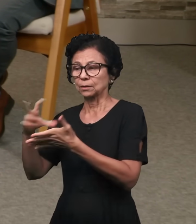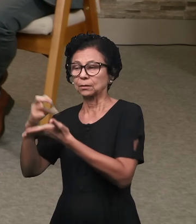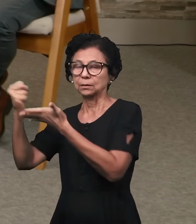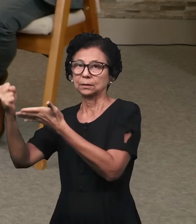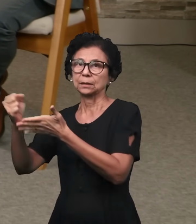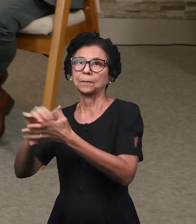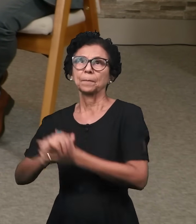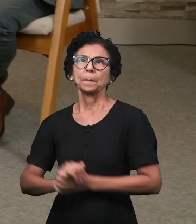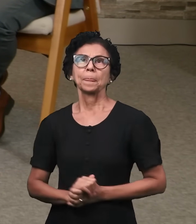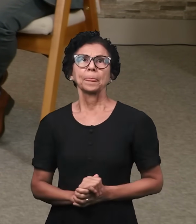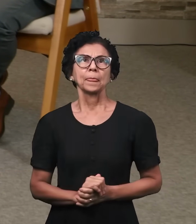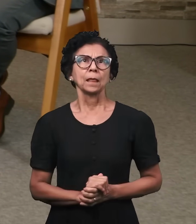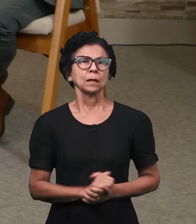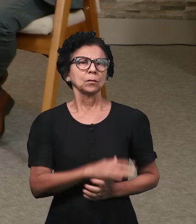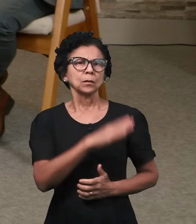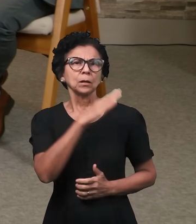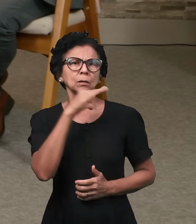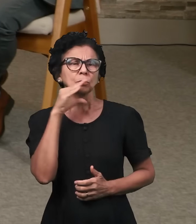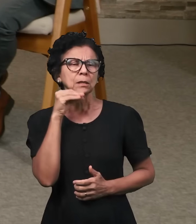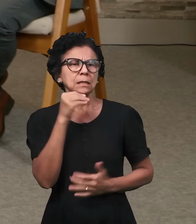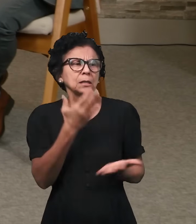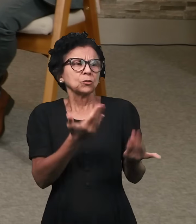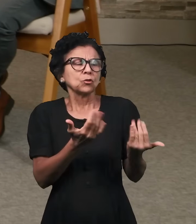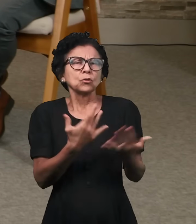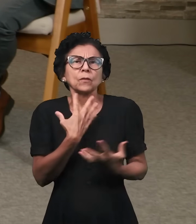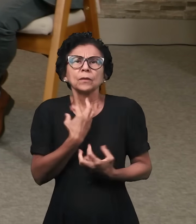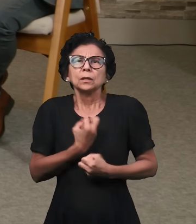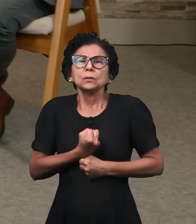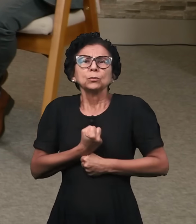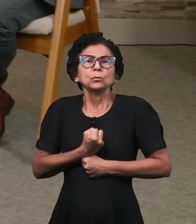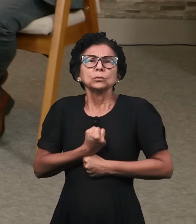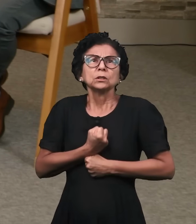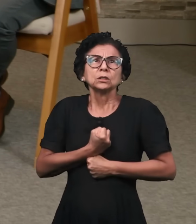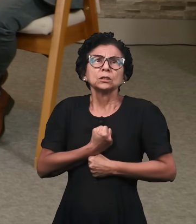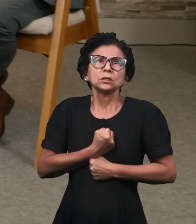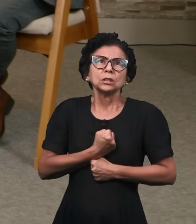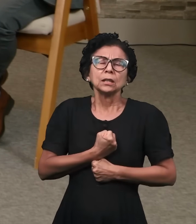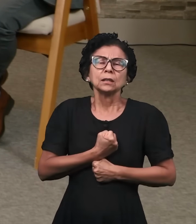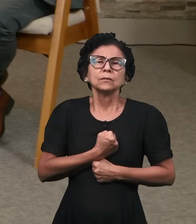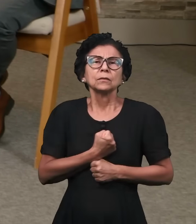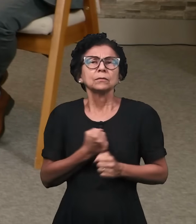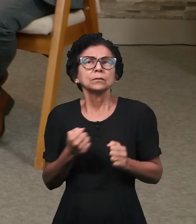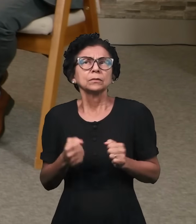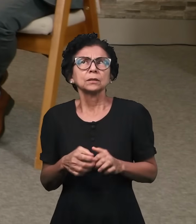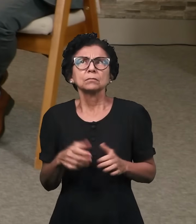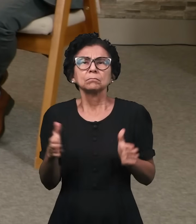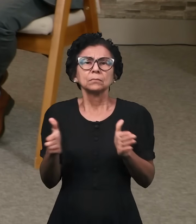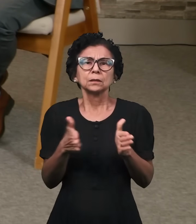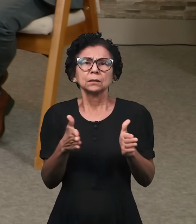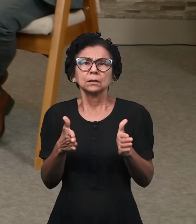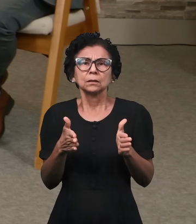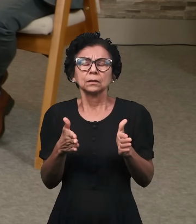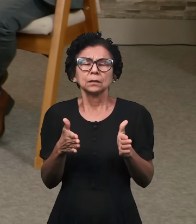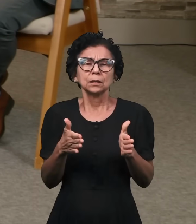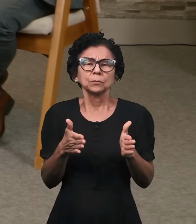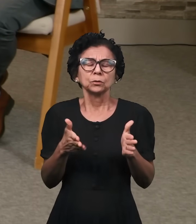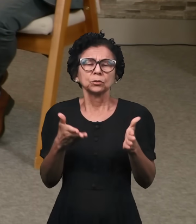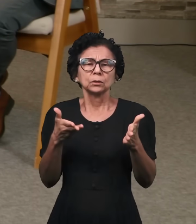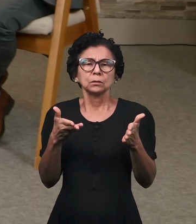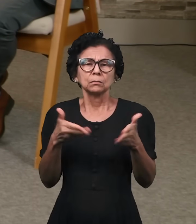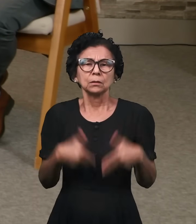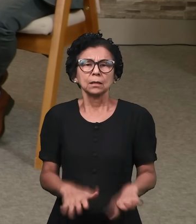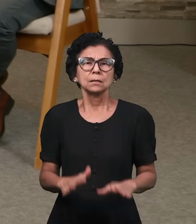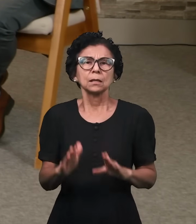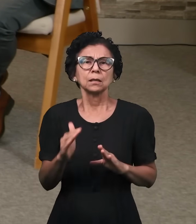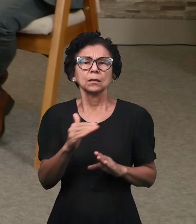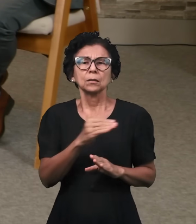meus adolescentes, porque eles ficam na primeira frase, tempo de nascer e tempo de morrer. E buscando preencher esse intervalo entre nascer e o